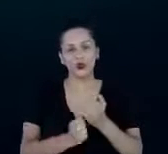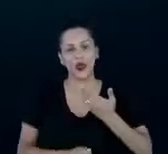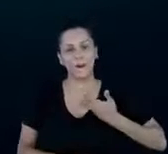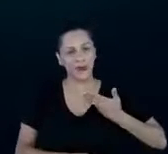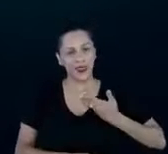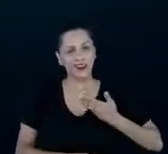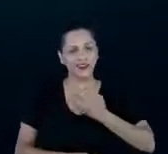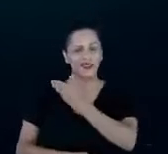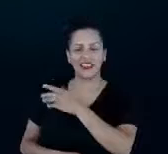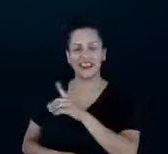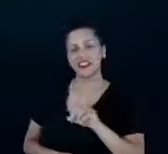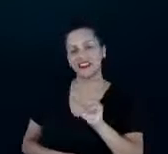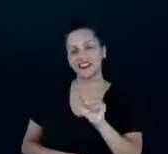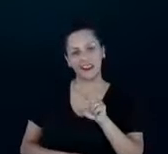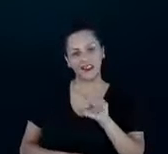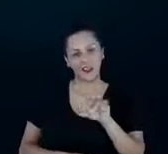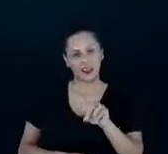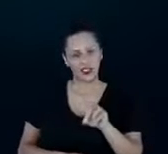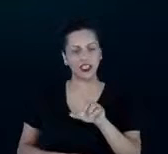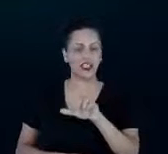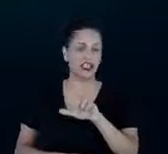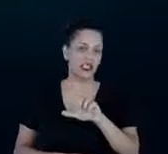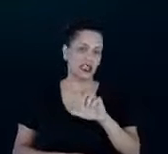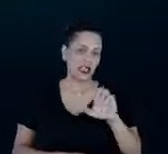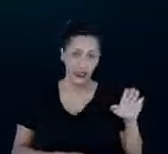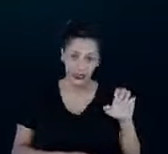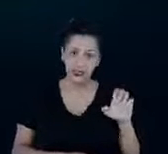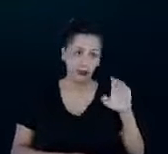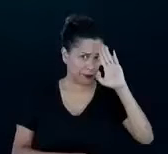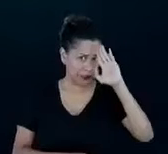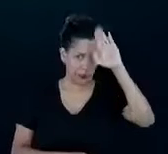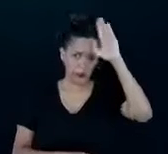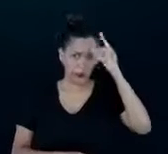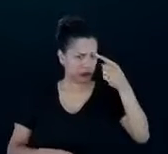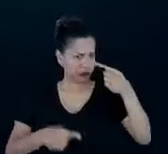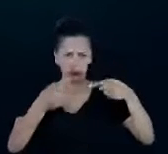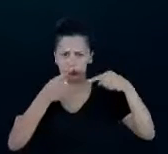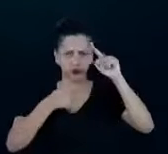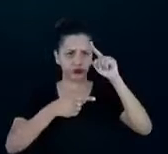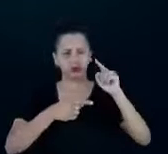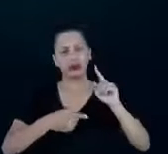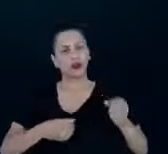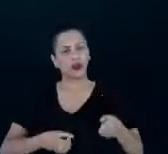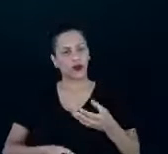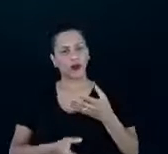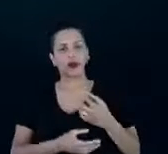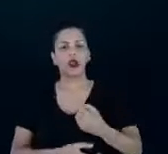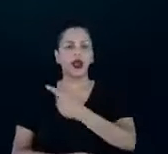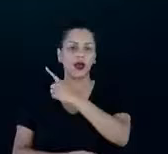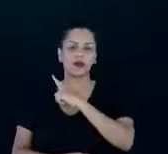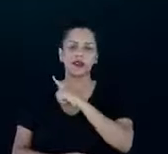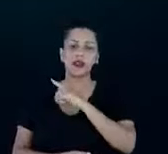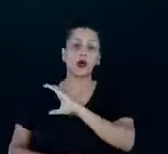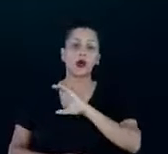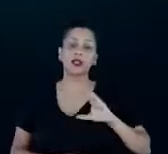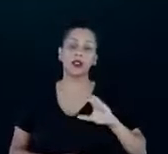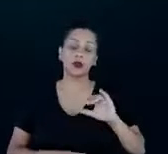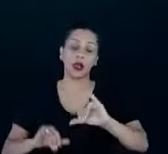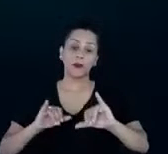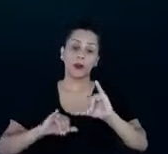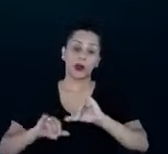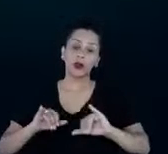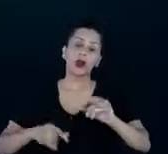Lee é um dos principais inovadores da China ele coordena o laboratório de inovação aberta de